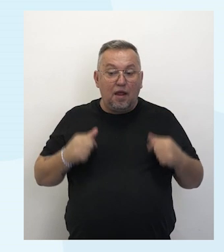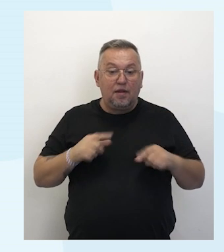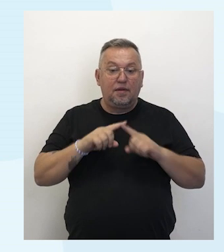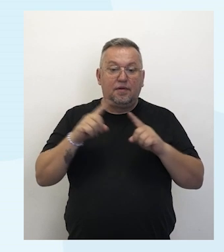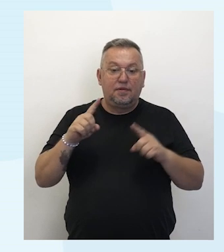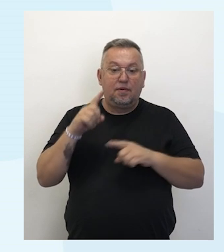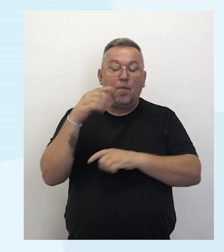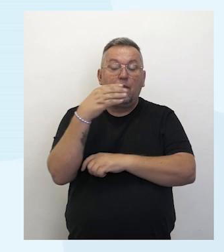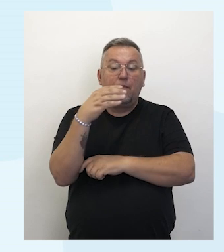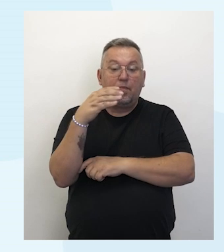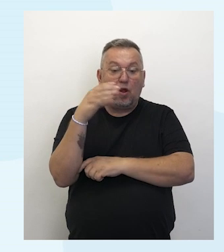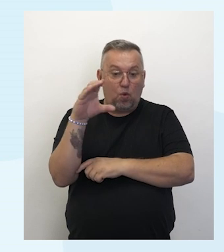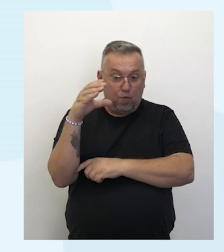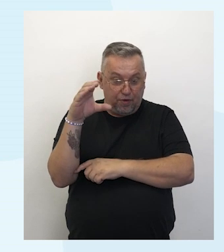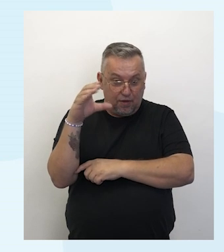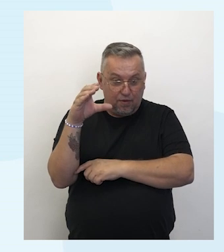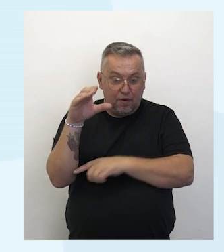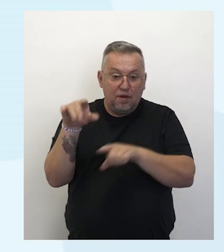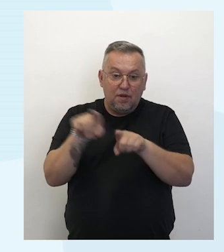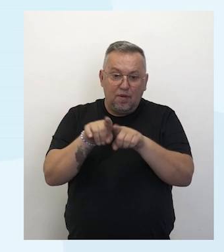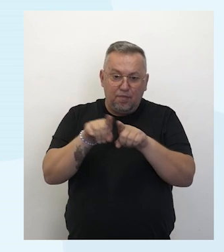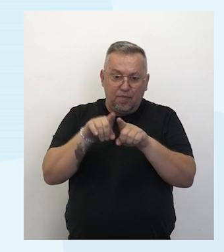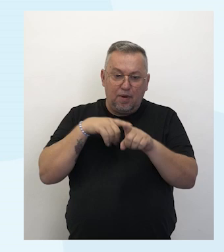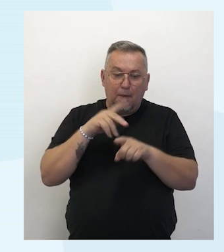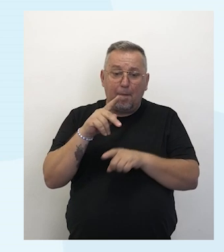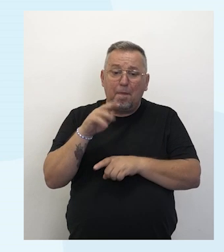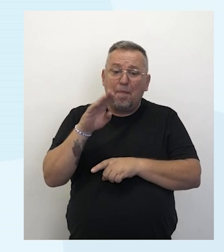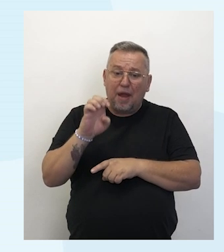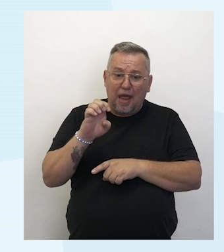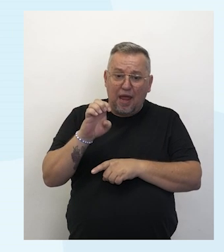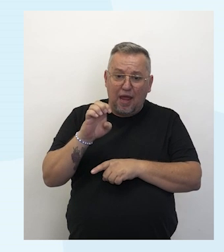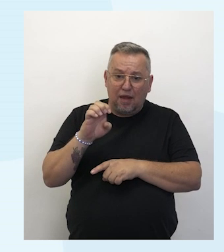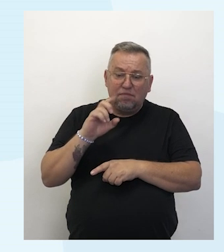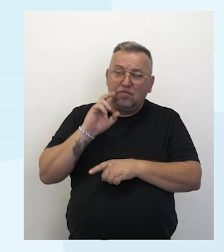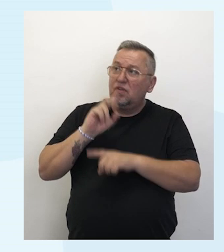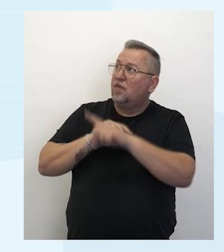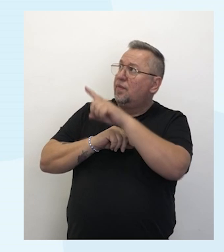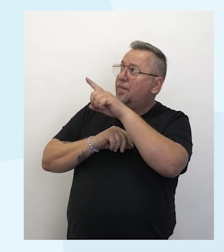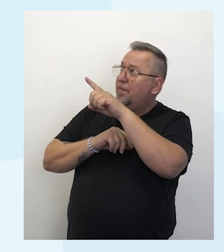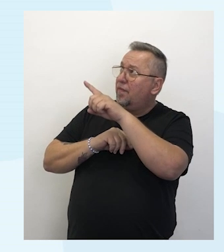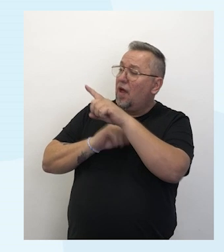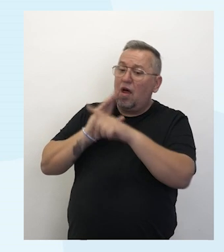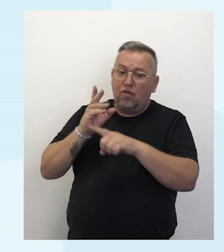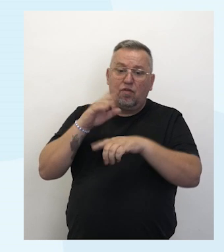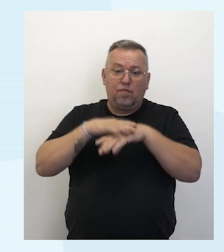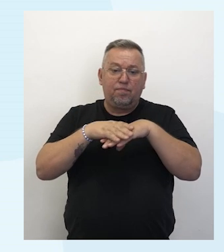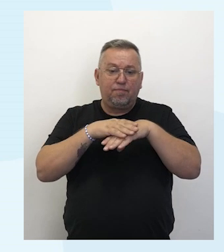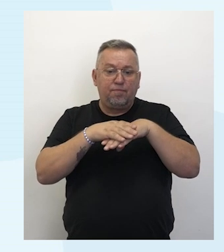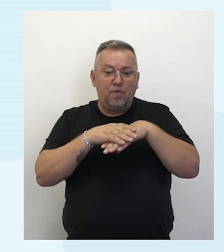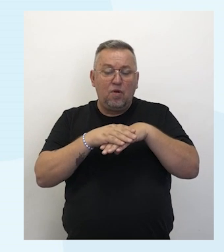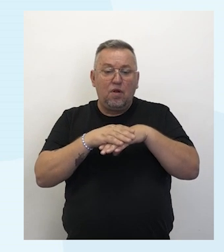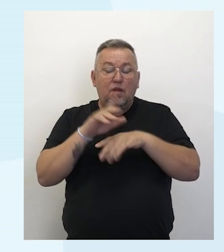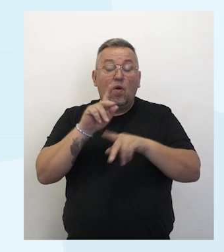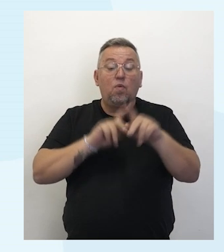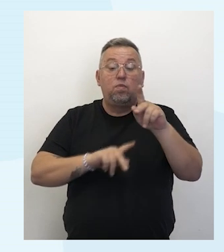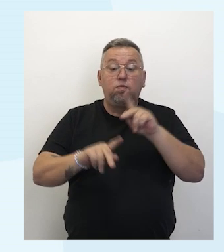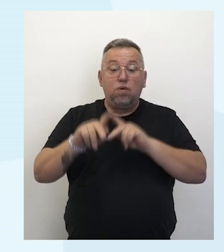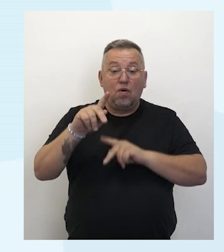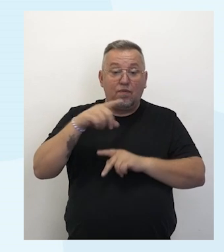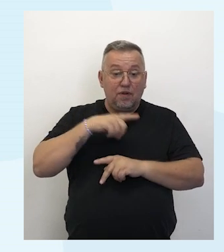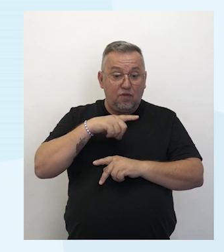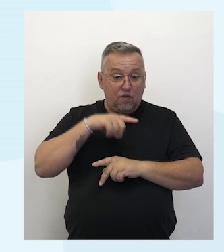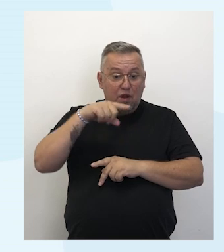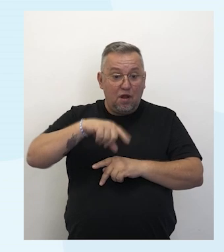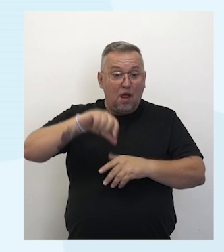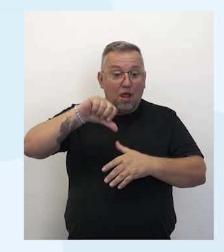pré-colombianos. Sobre essa informação, esse termo pré-colombianos, nós já conversamos na aula passada, né? Significa que são povos que existiam aqui na